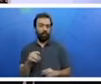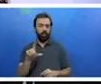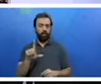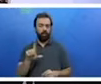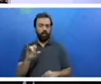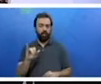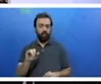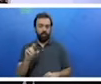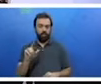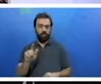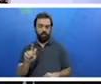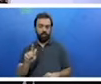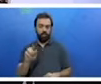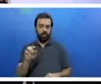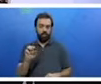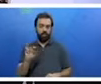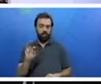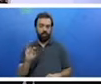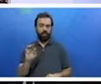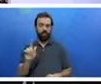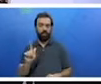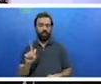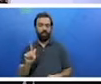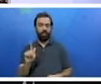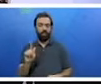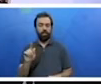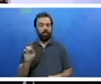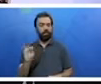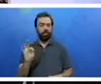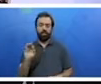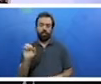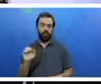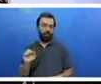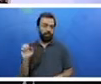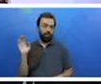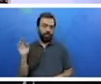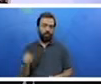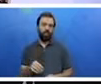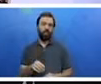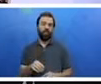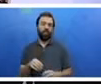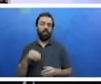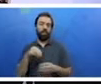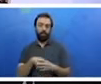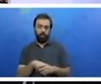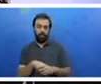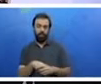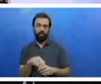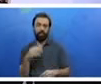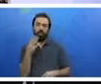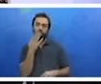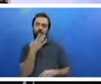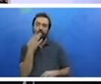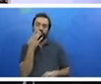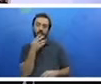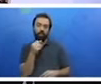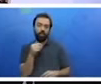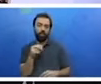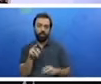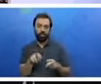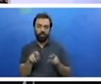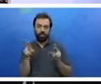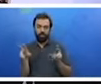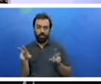os especialistas, além de fazer o mal da Coca-Cola, tem ainda o aspartame, que pode causar Alzheimer e